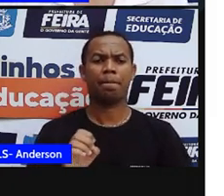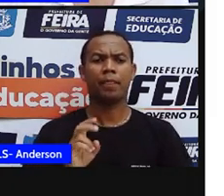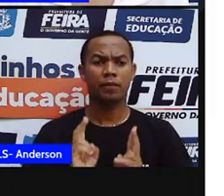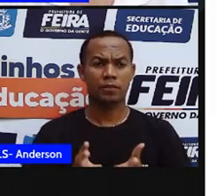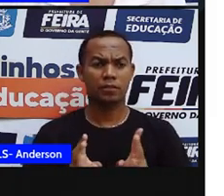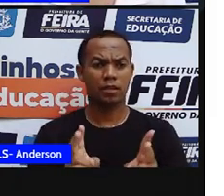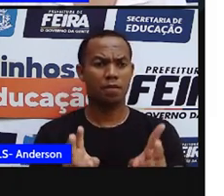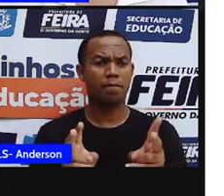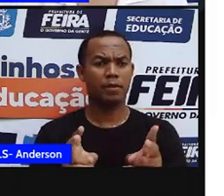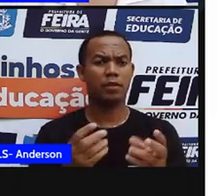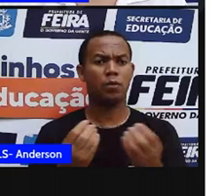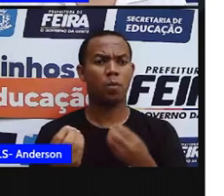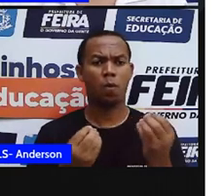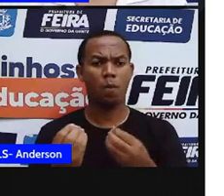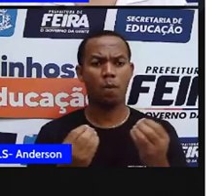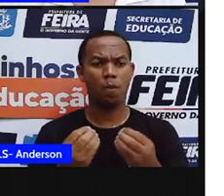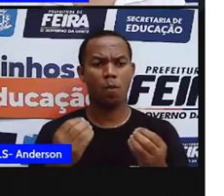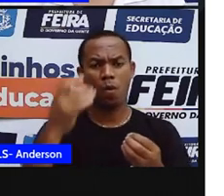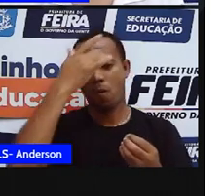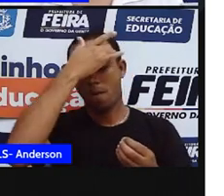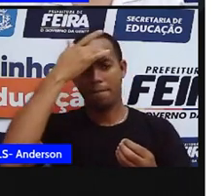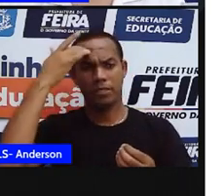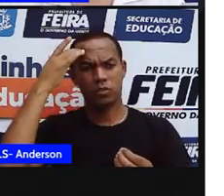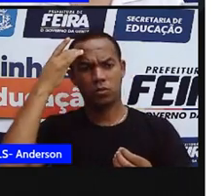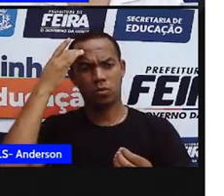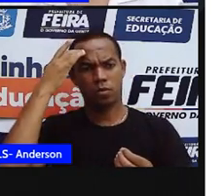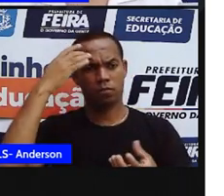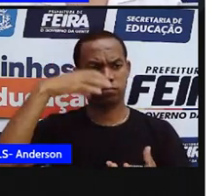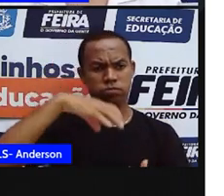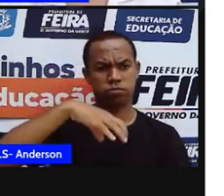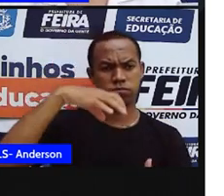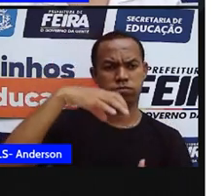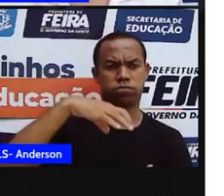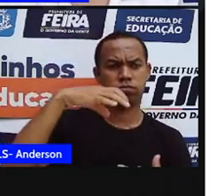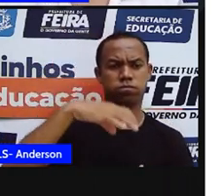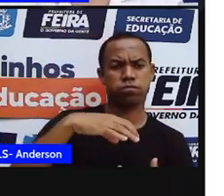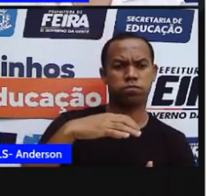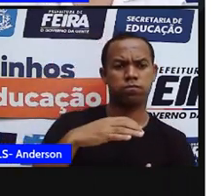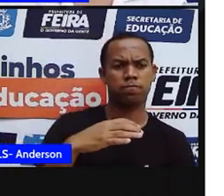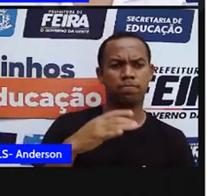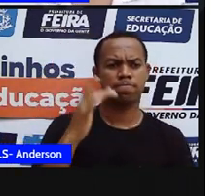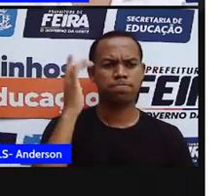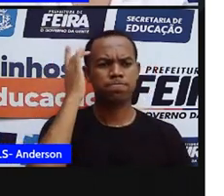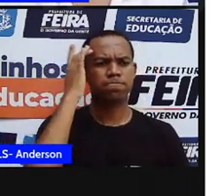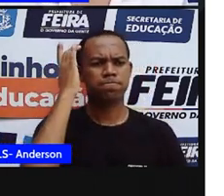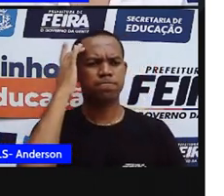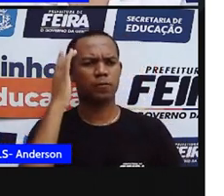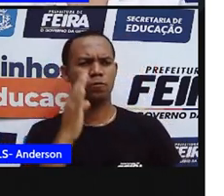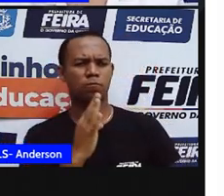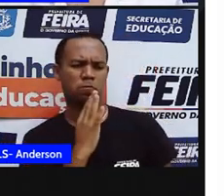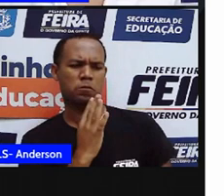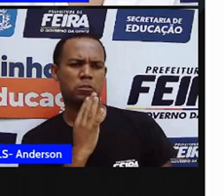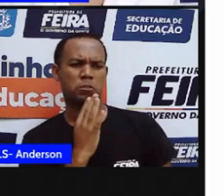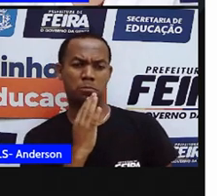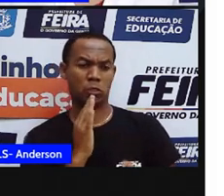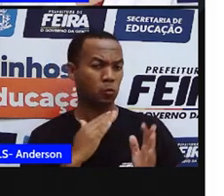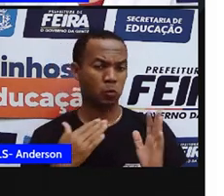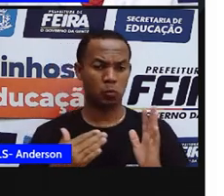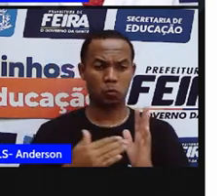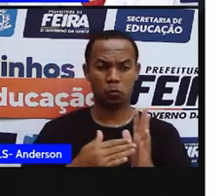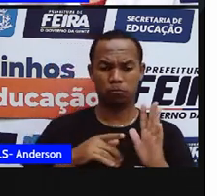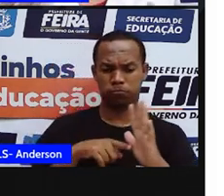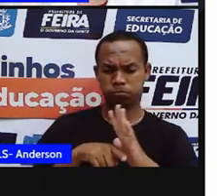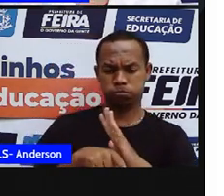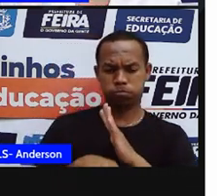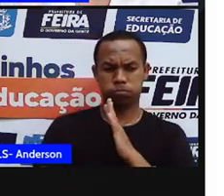vezes, é uma pessoa com determinada, com uma certa idade já é uma pessoa mais idosa. Por quê? Porque ele tem o quê? Experiência,